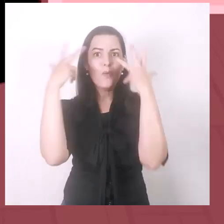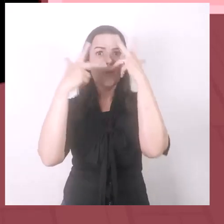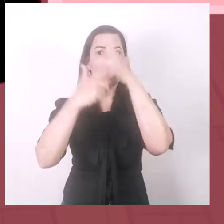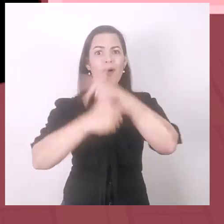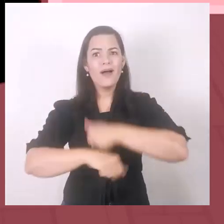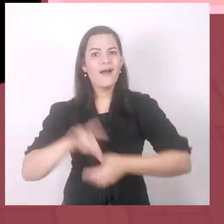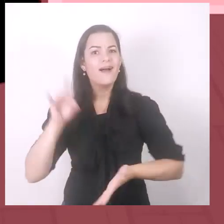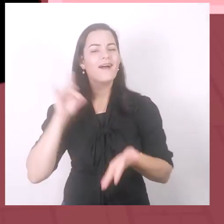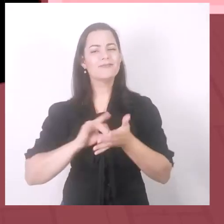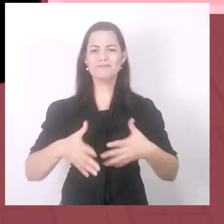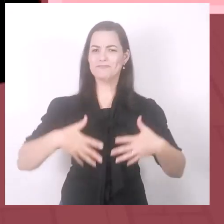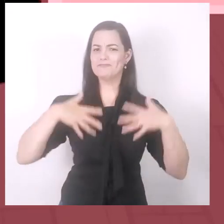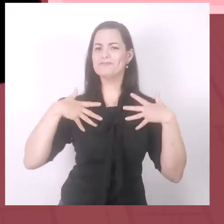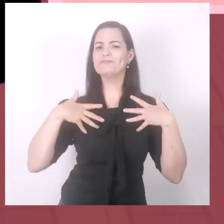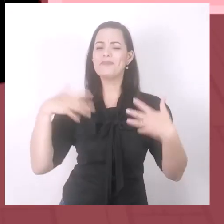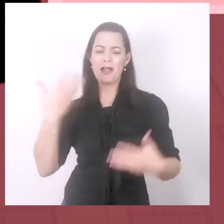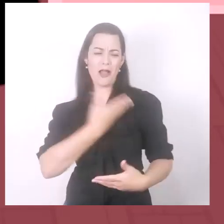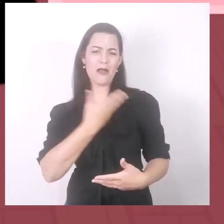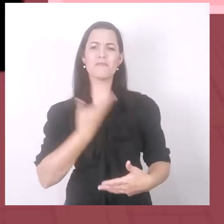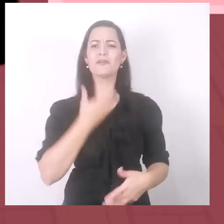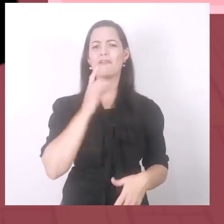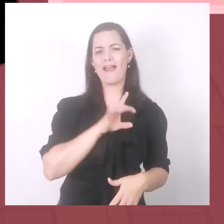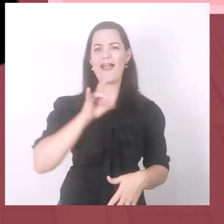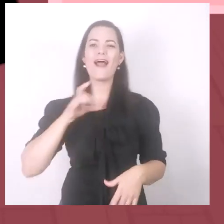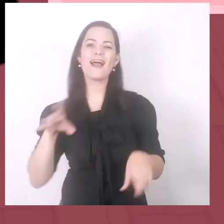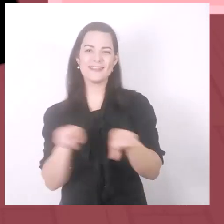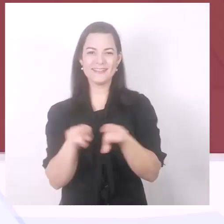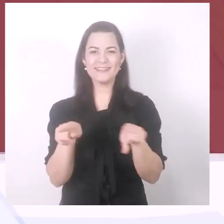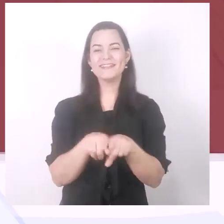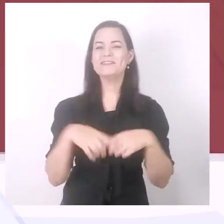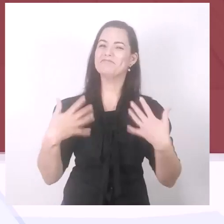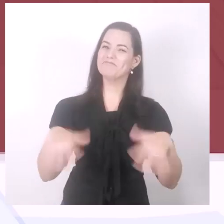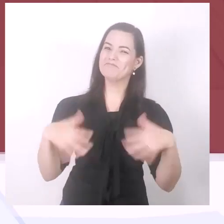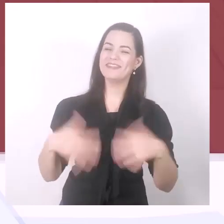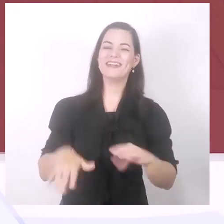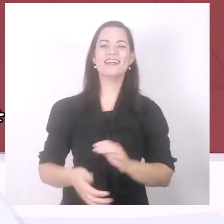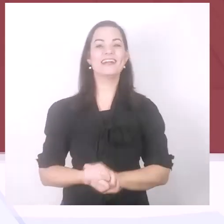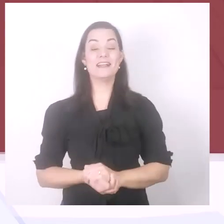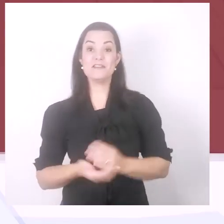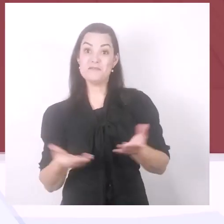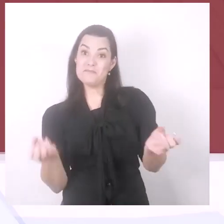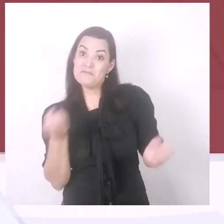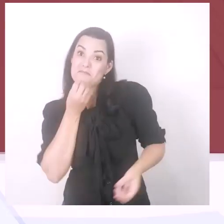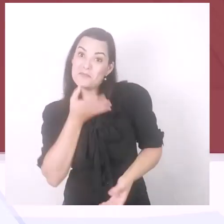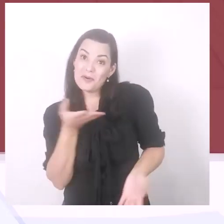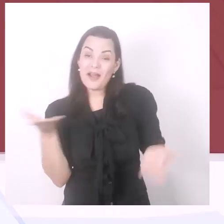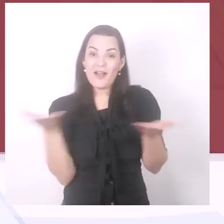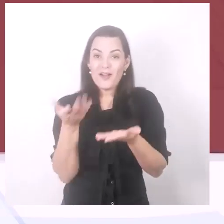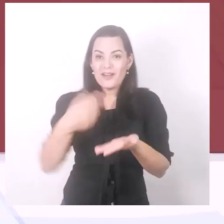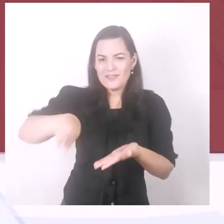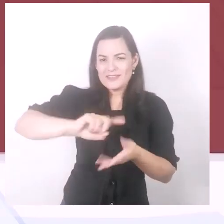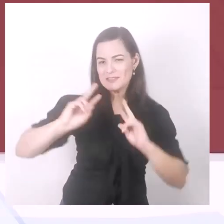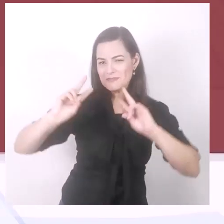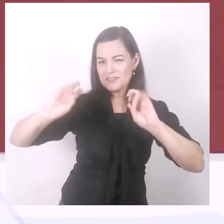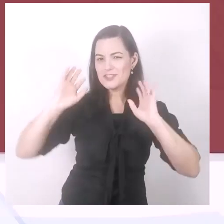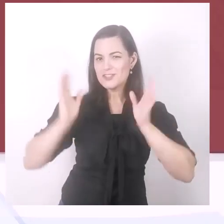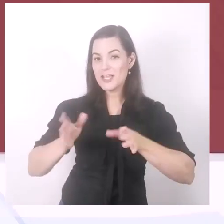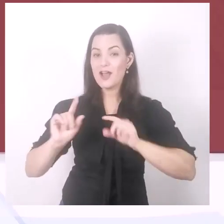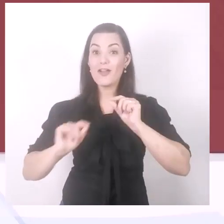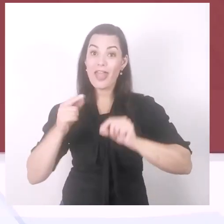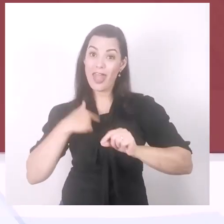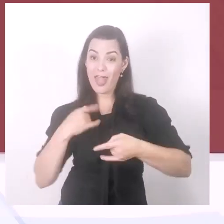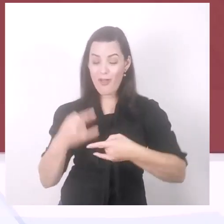muito orgulhosa de todos os meus amigos. Ai, ai, ai. Bom, como vocês já devem ter notado, eu também